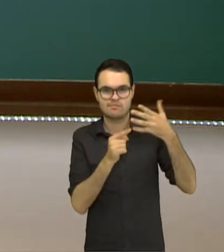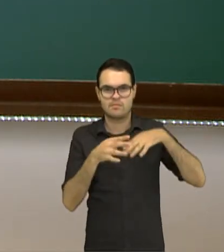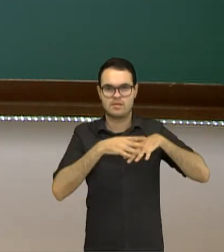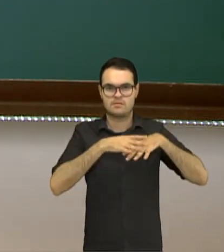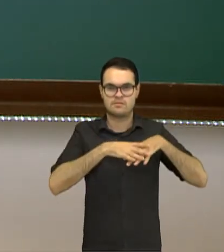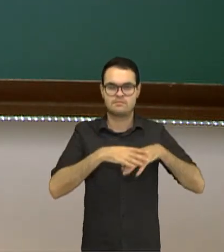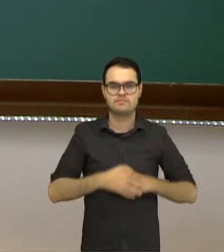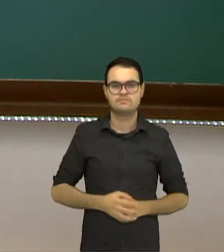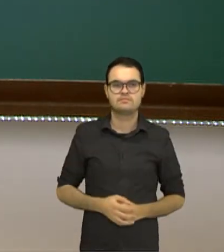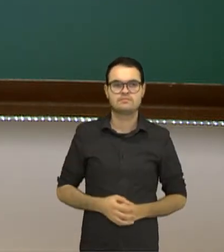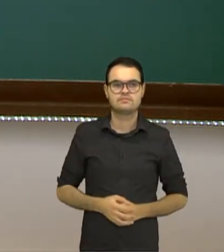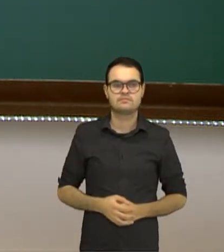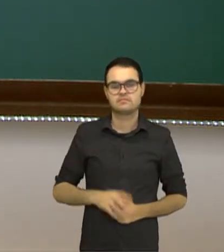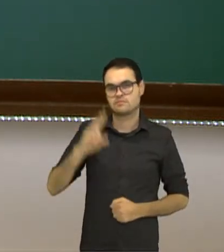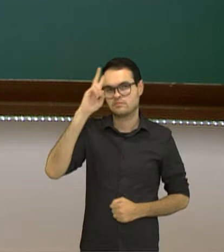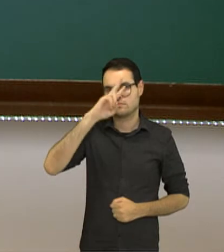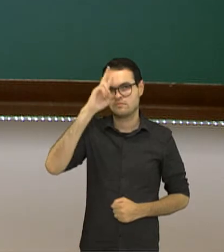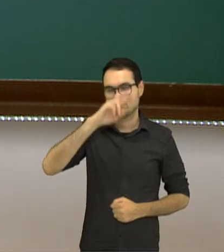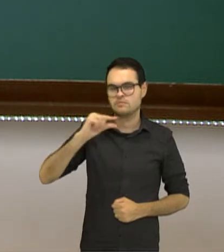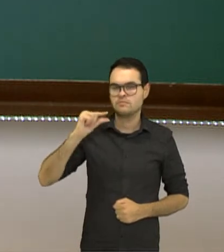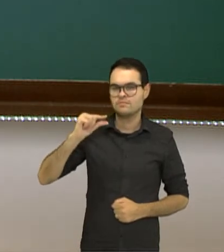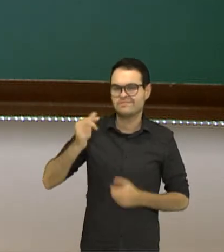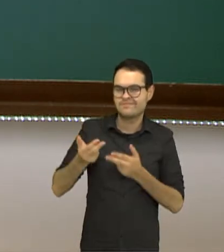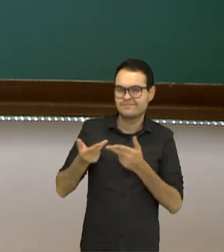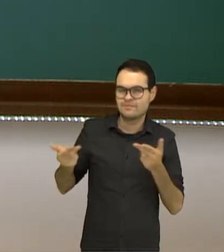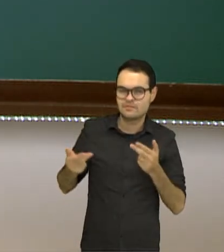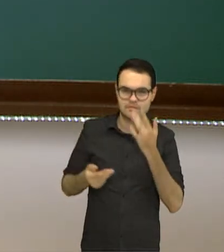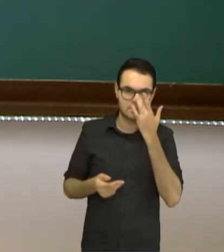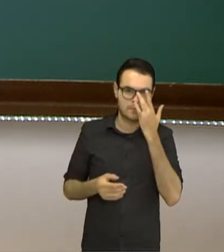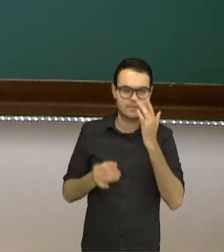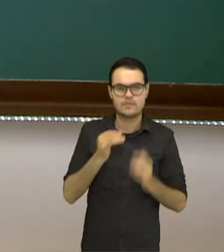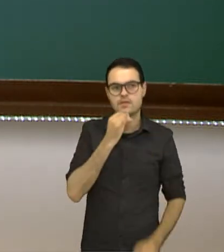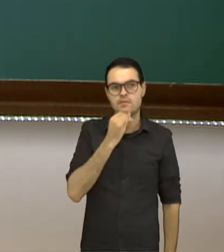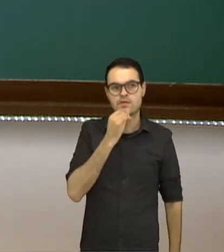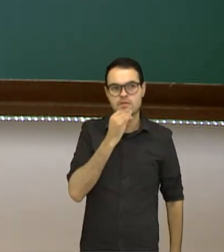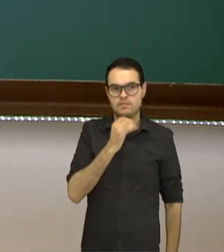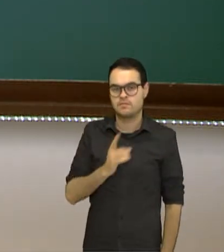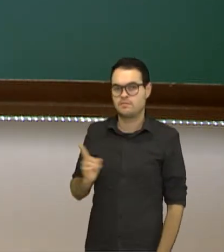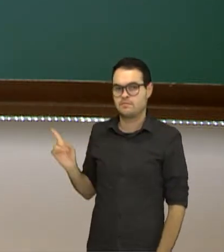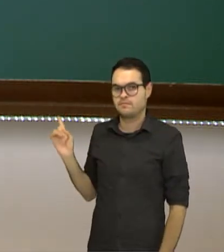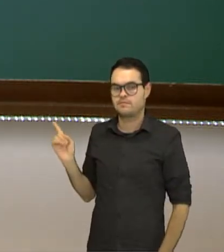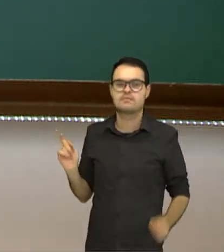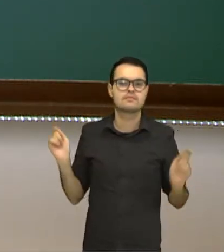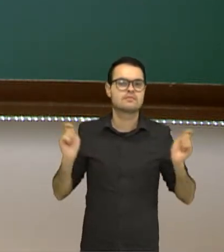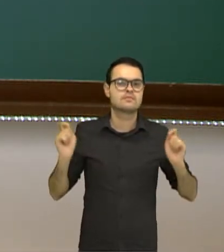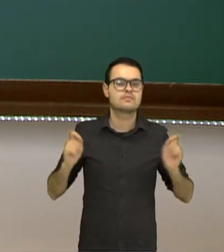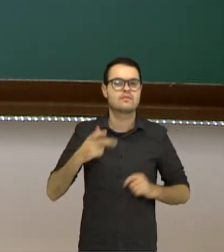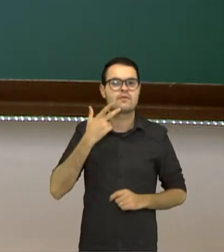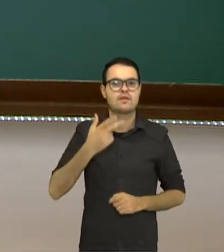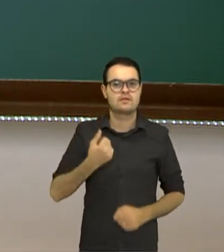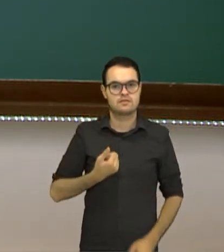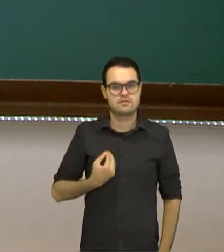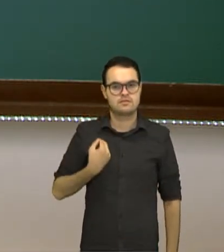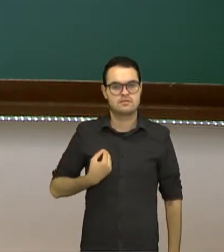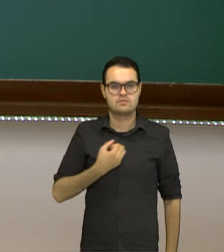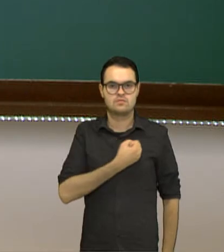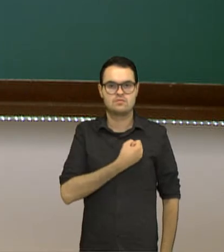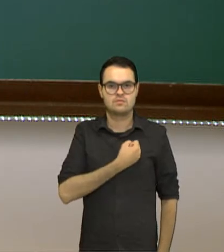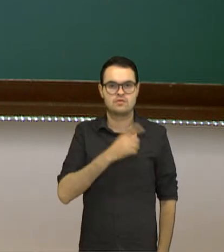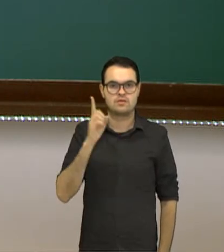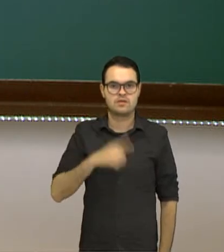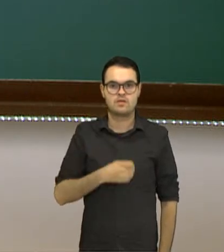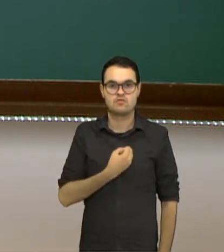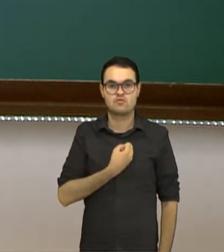matemática. Vamos lembrar um pouquinho de algumas coisas. Por exemplo, eu posso dizer que existem números que são chamados